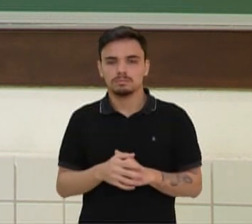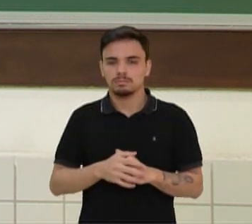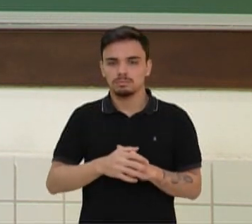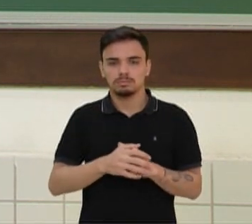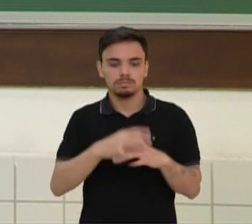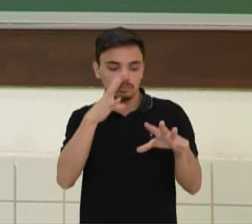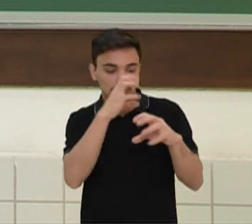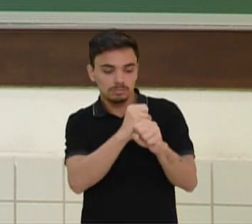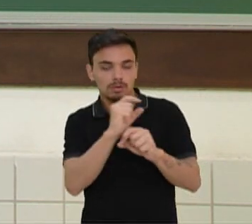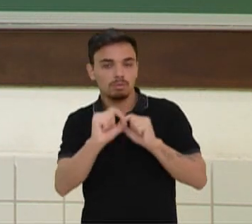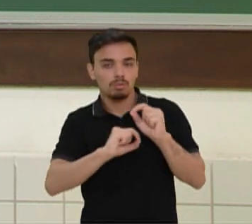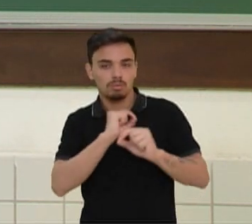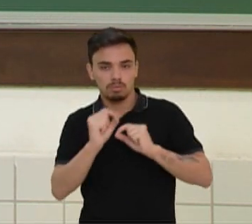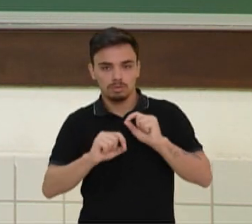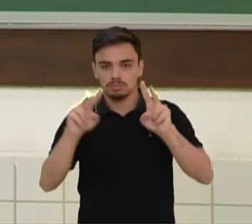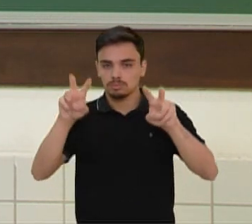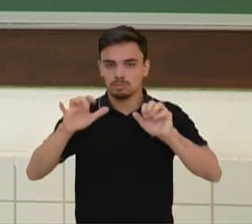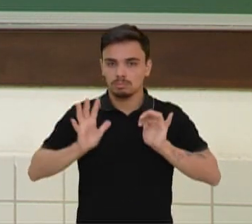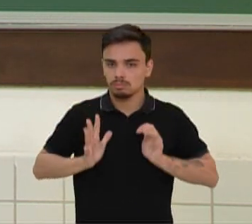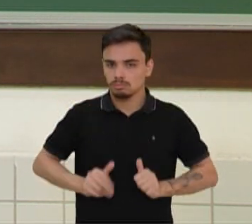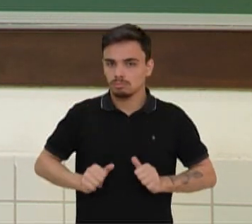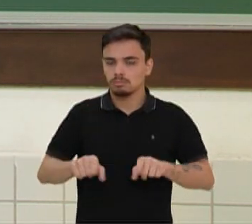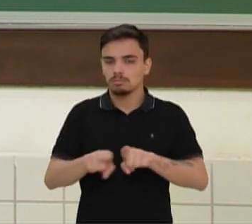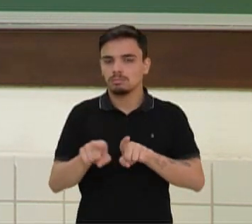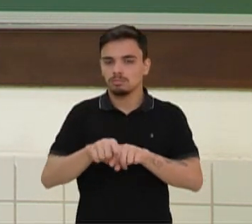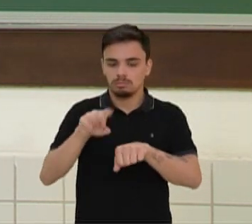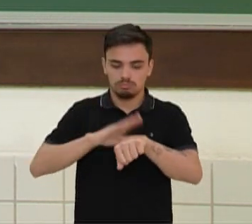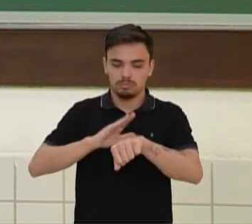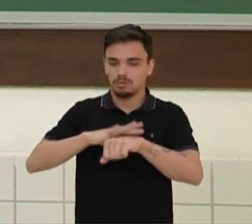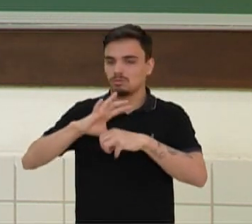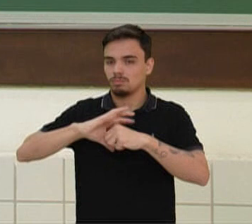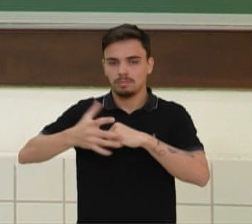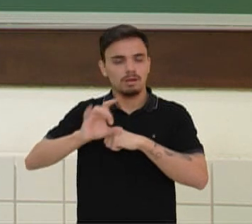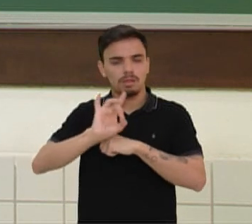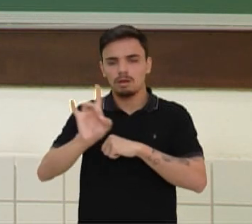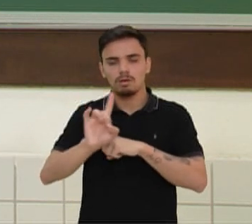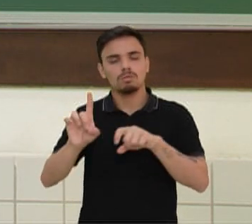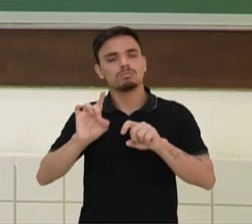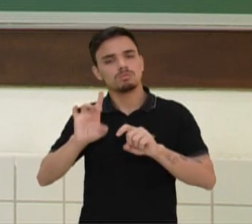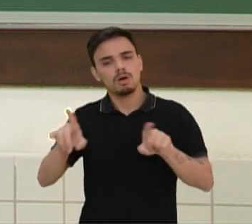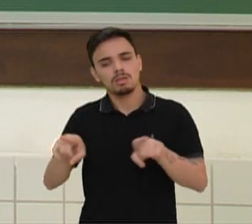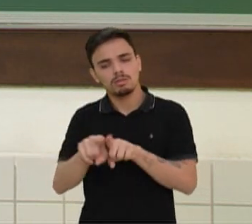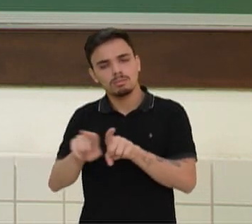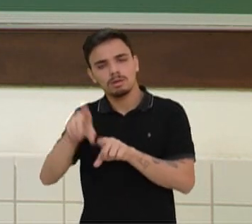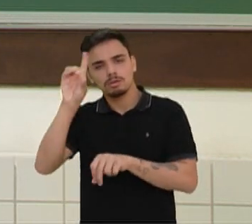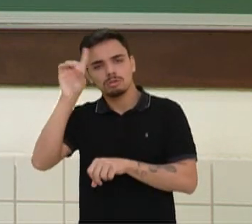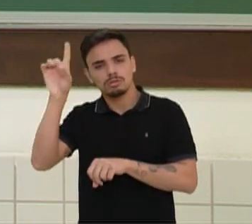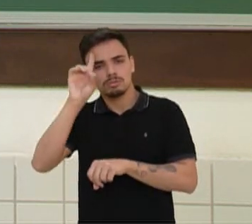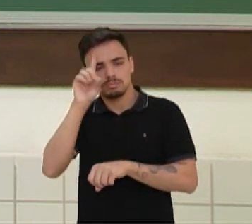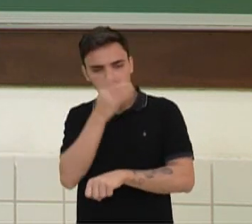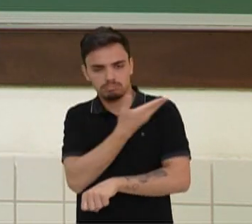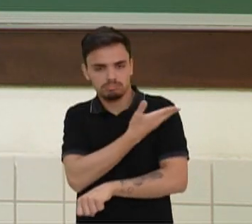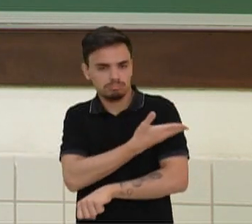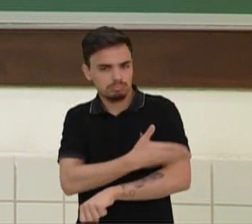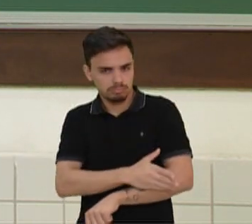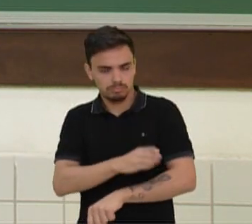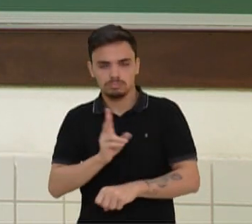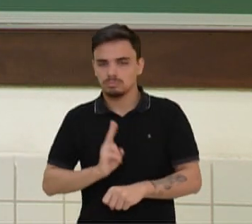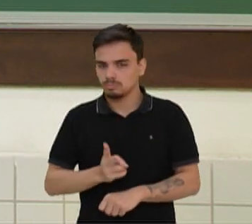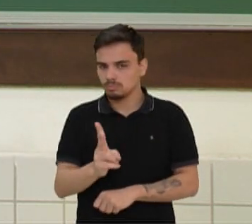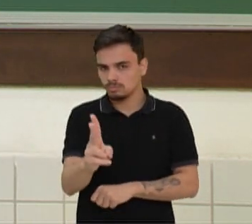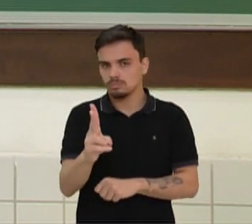higienização que devemos ter, não só agora no momento de pandemia, mas também no nosso dia a dia, né?